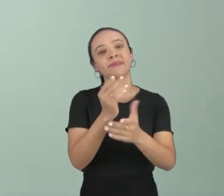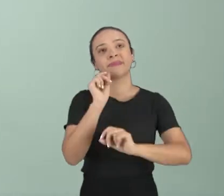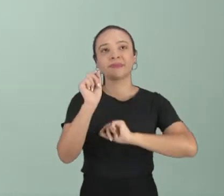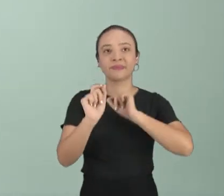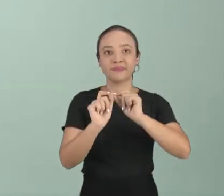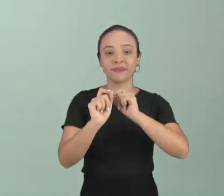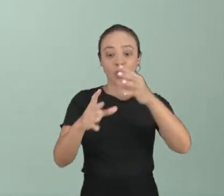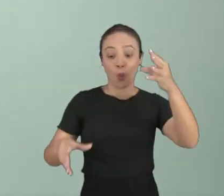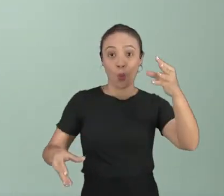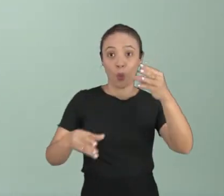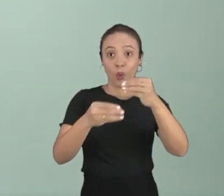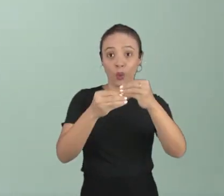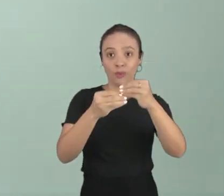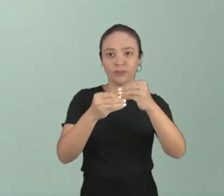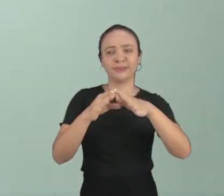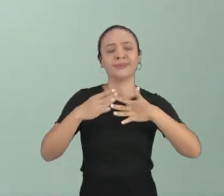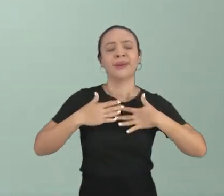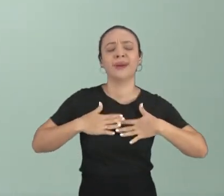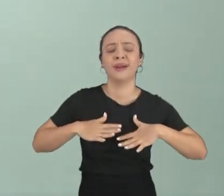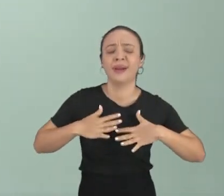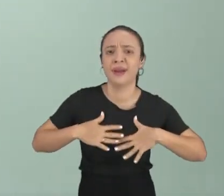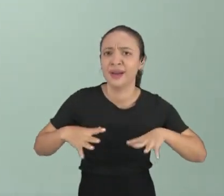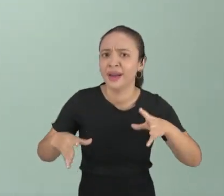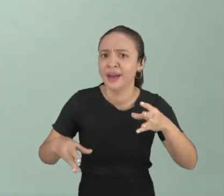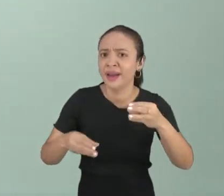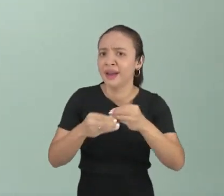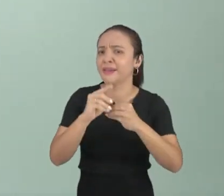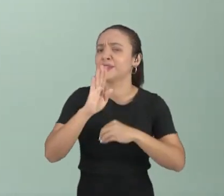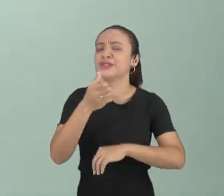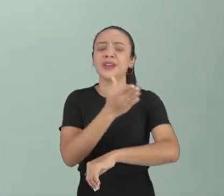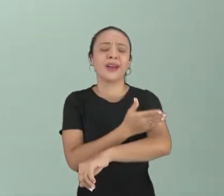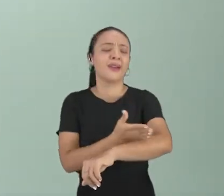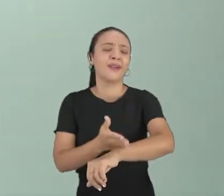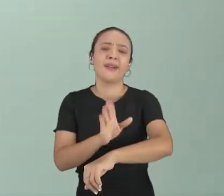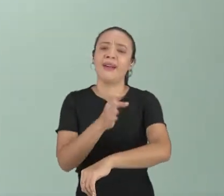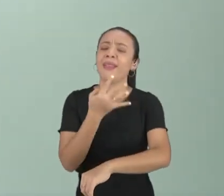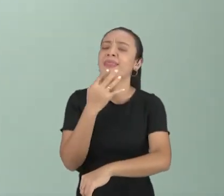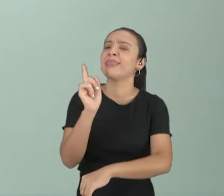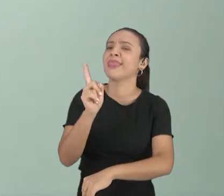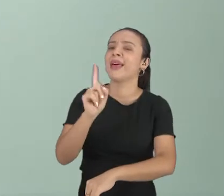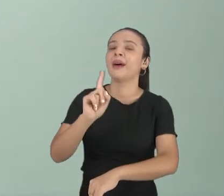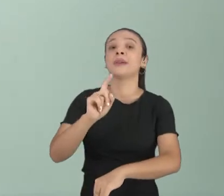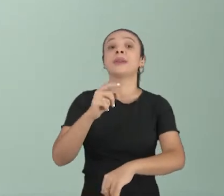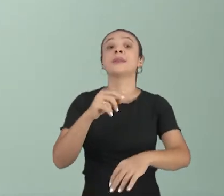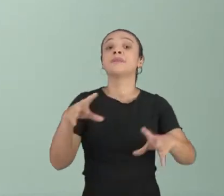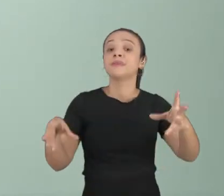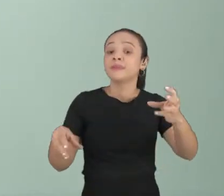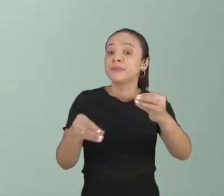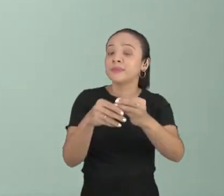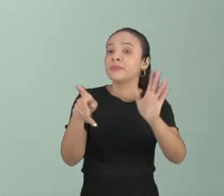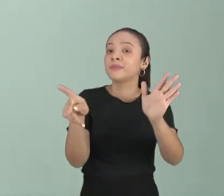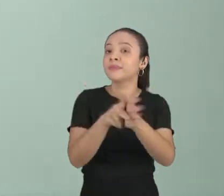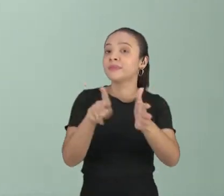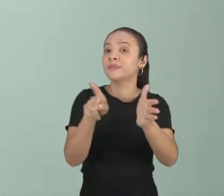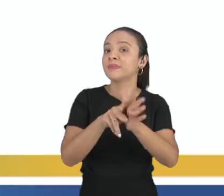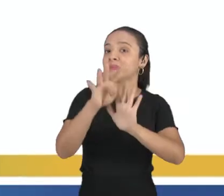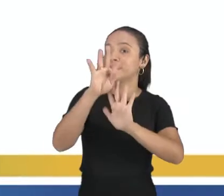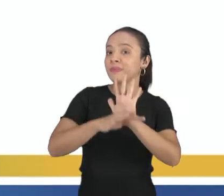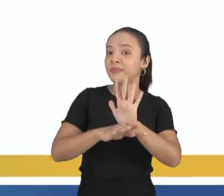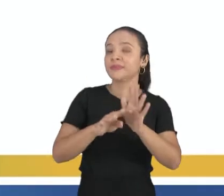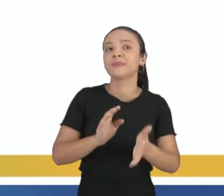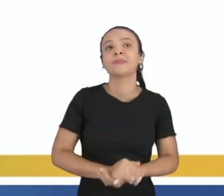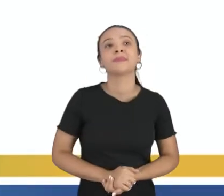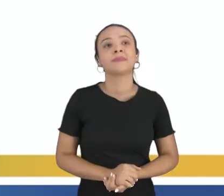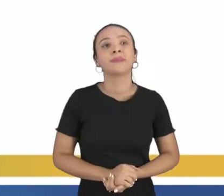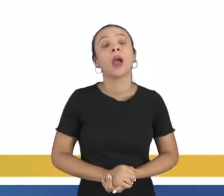é resenha. Calma, não é aquela resenha que vocês estão acostumados a ver por aí, não. É do texto mesmo, tá? Vamos lá. Resenha